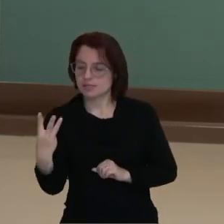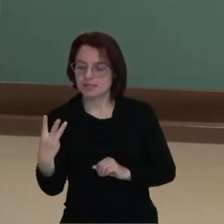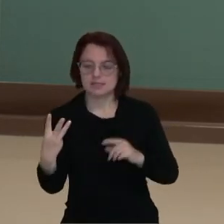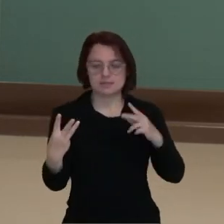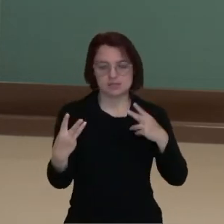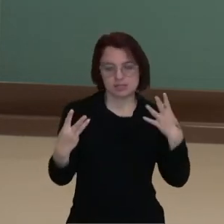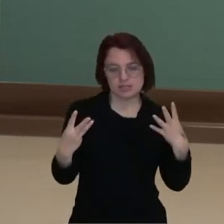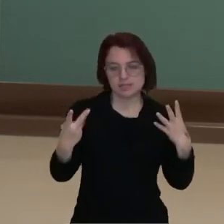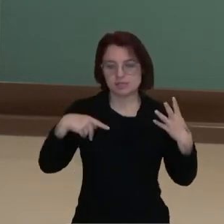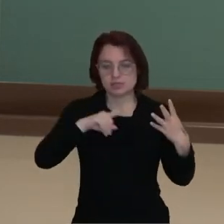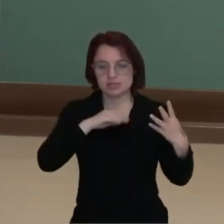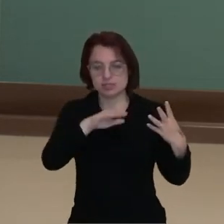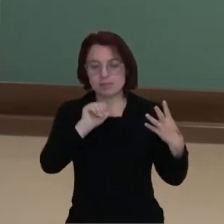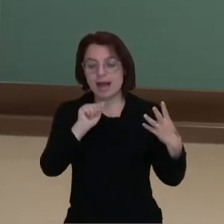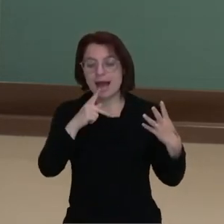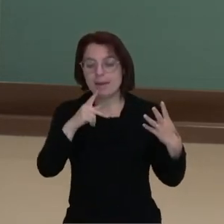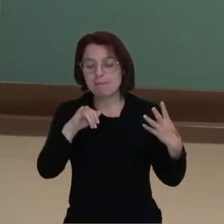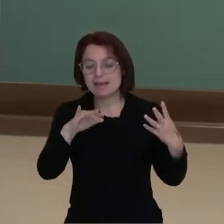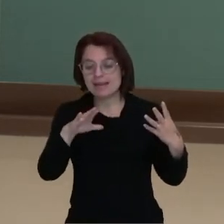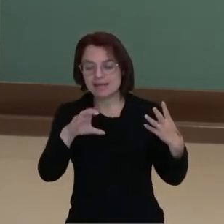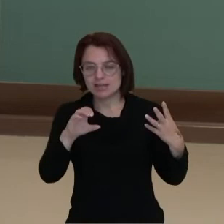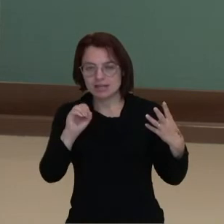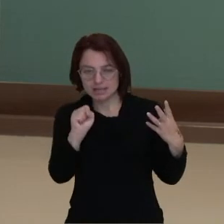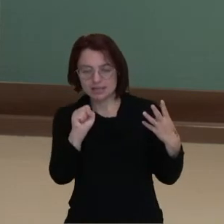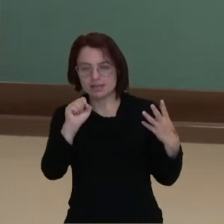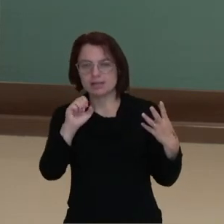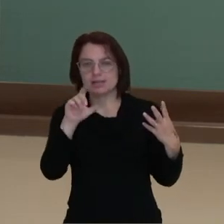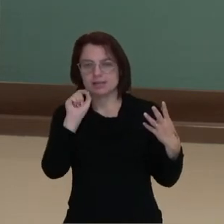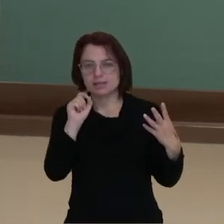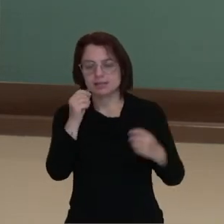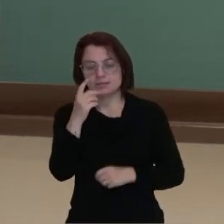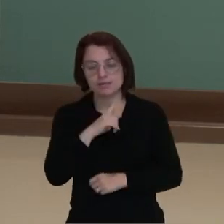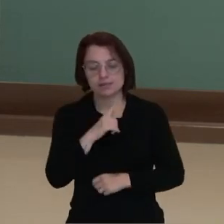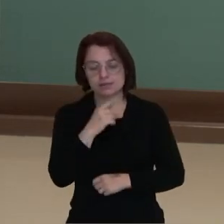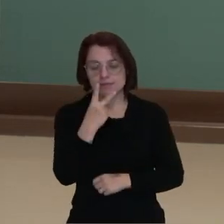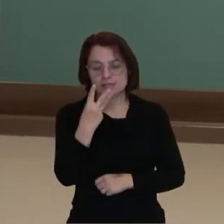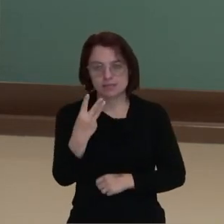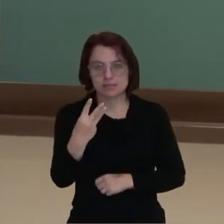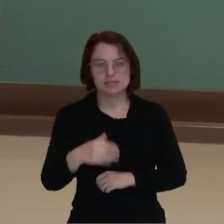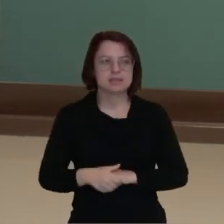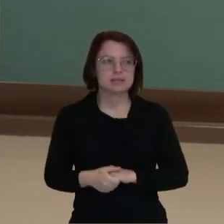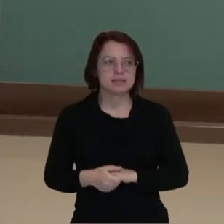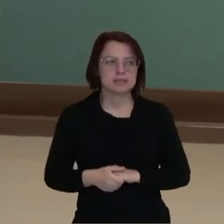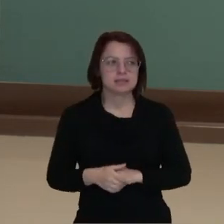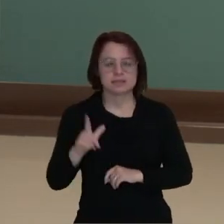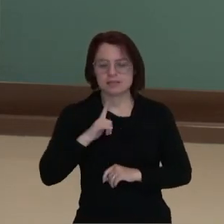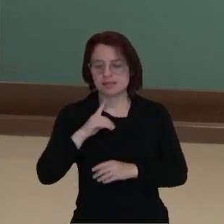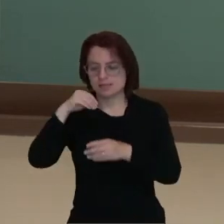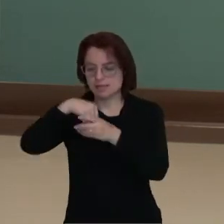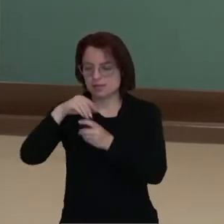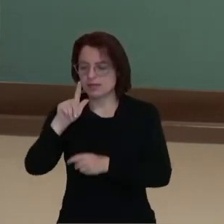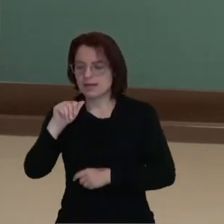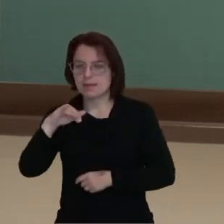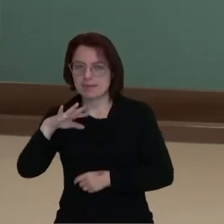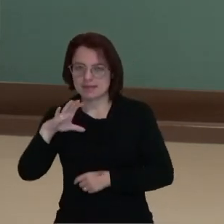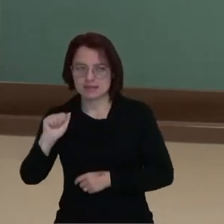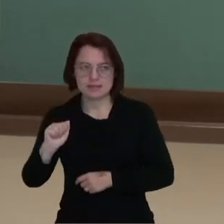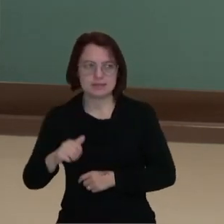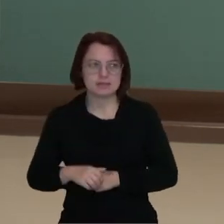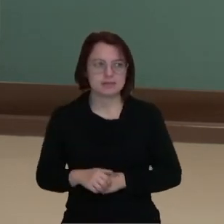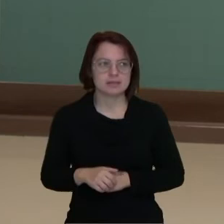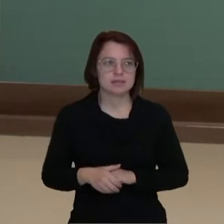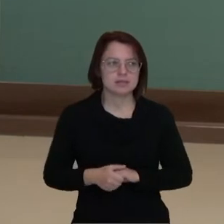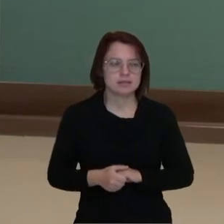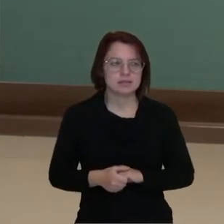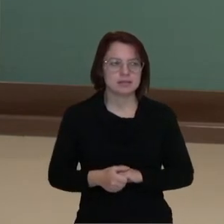de haploide. Então, haploide vão estar lá nos gametas, conjunto haploide, a metade